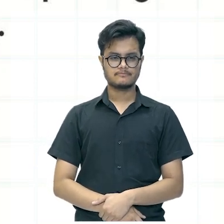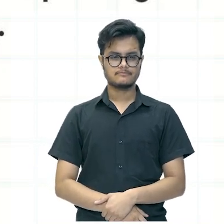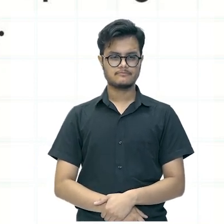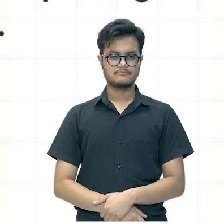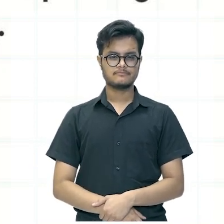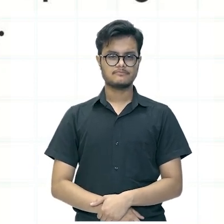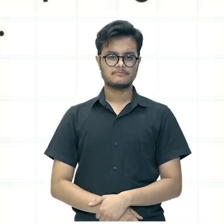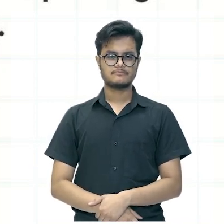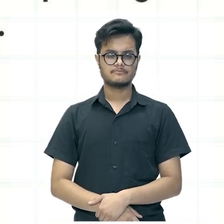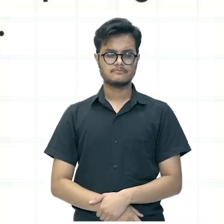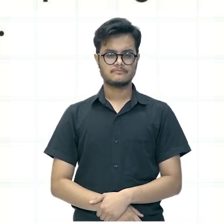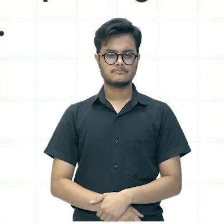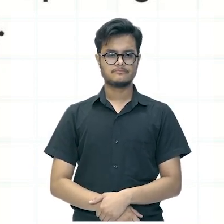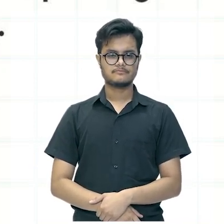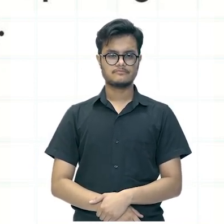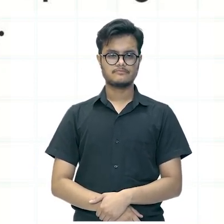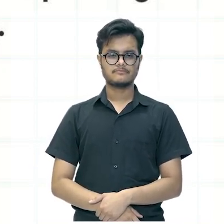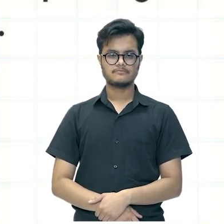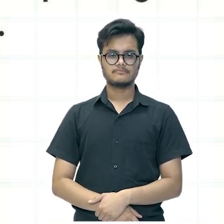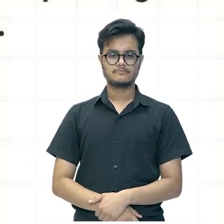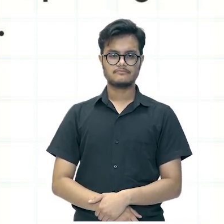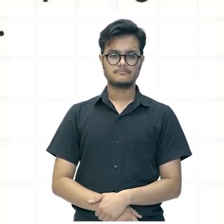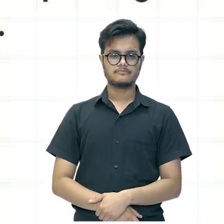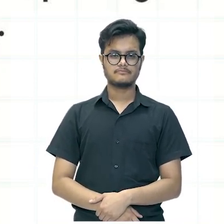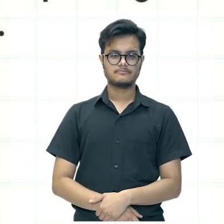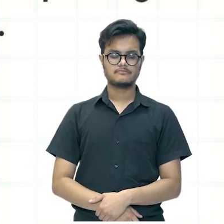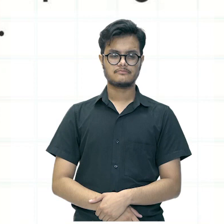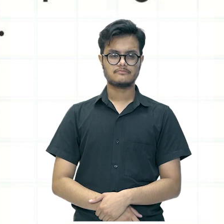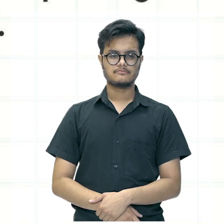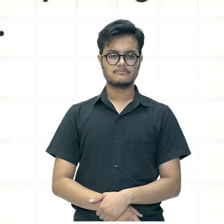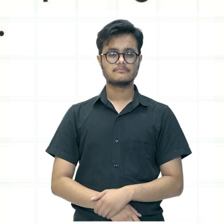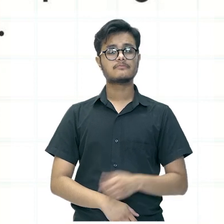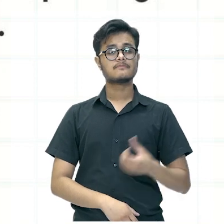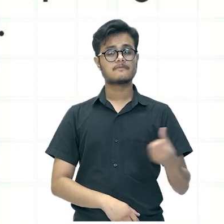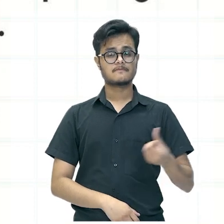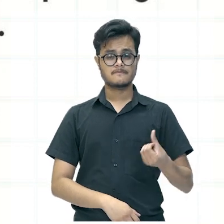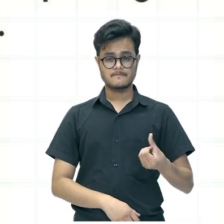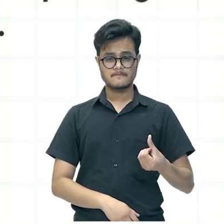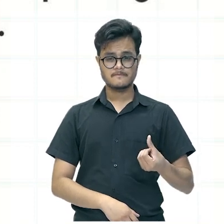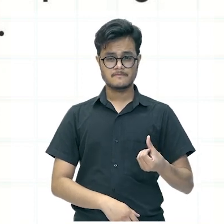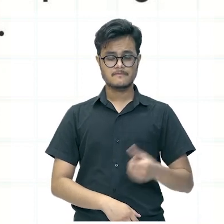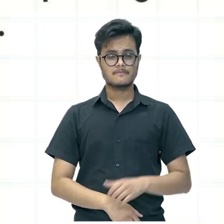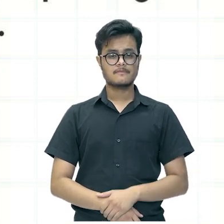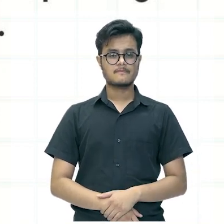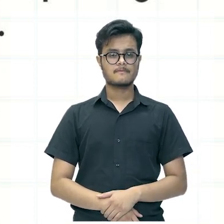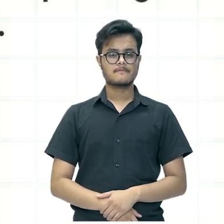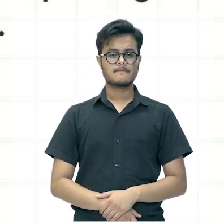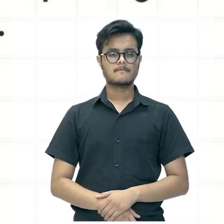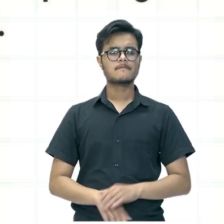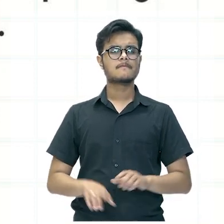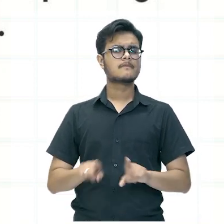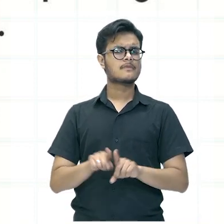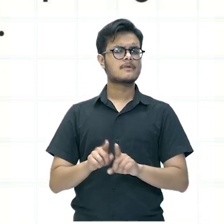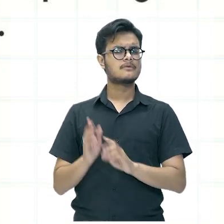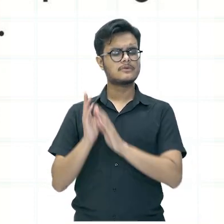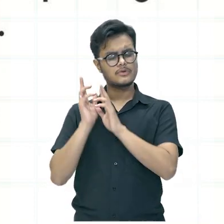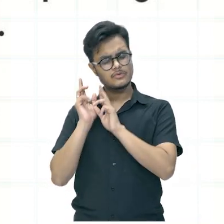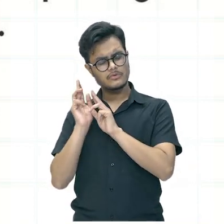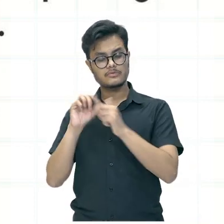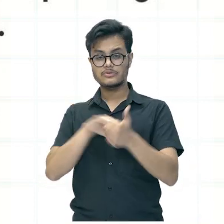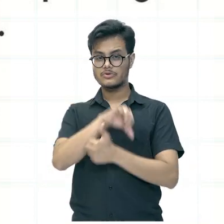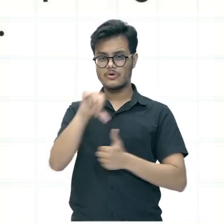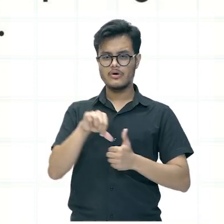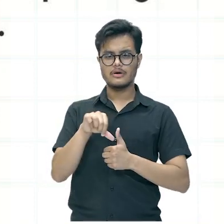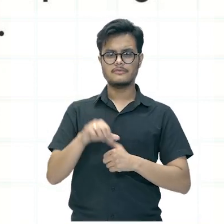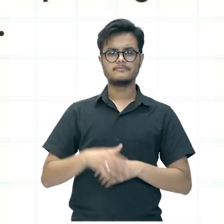né? Depressivo. Number 6, change in sleeping patterns. Então, a mudança, né, nos padrões de sono. A